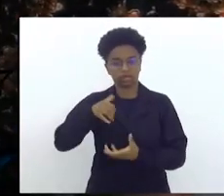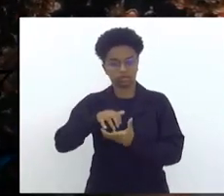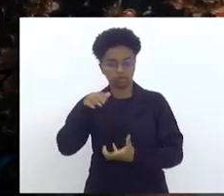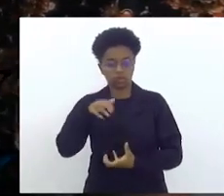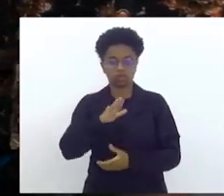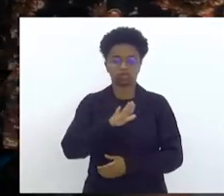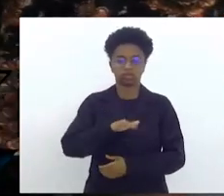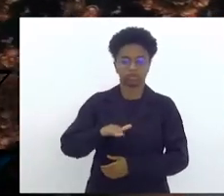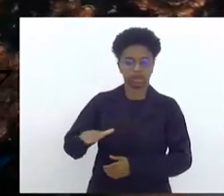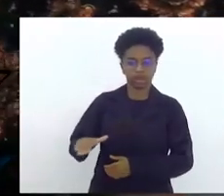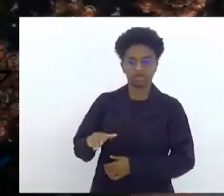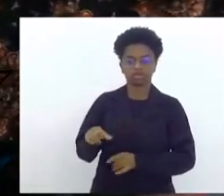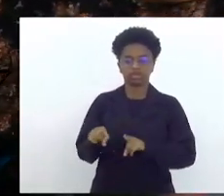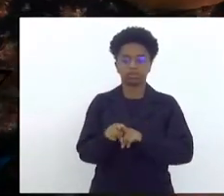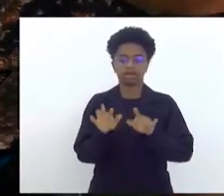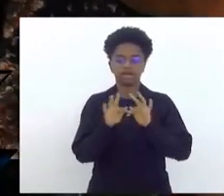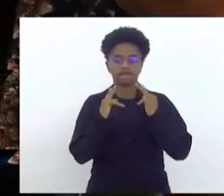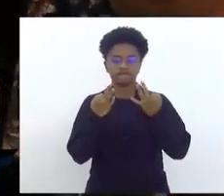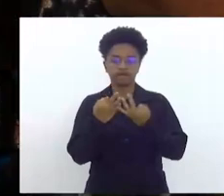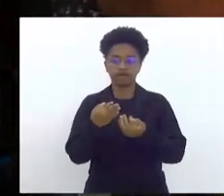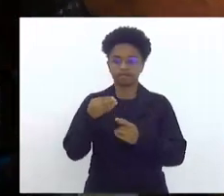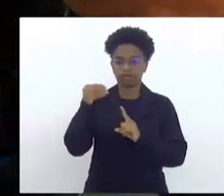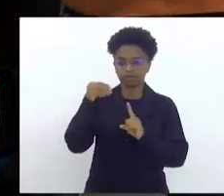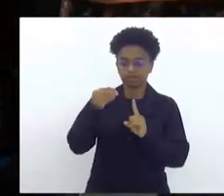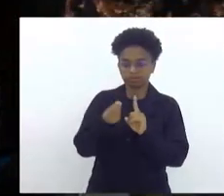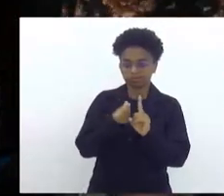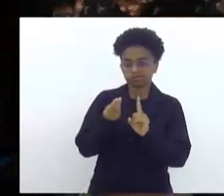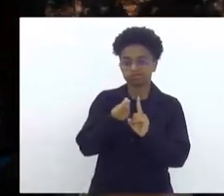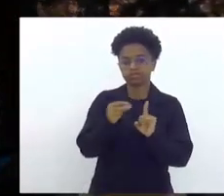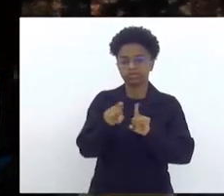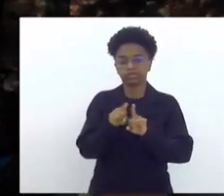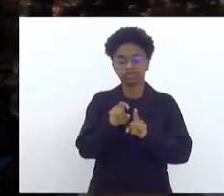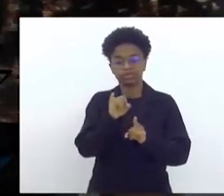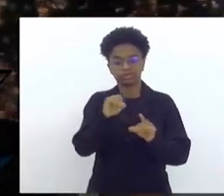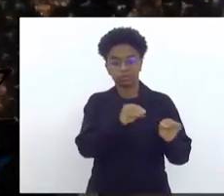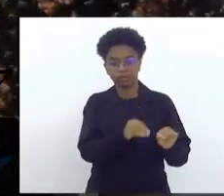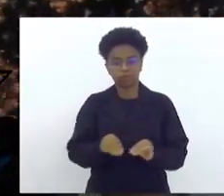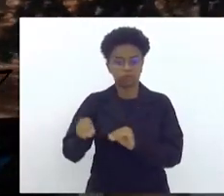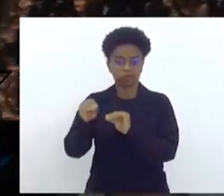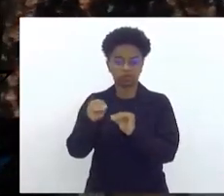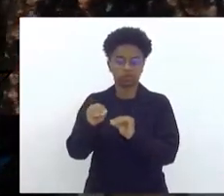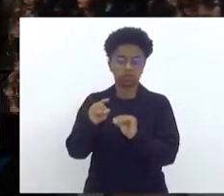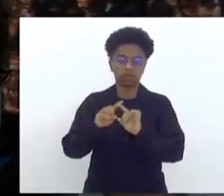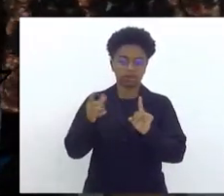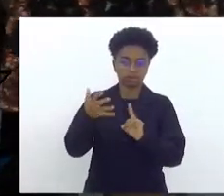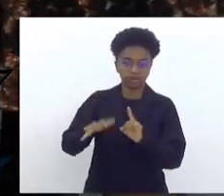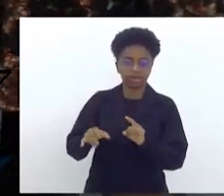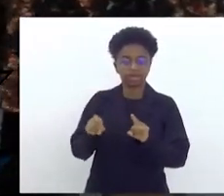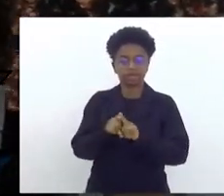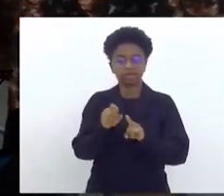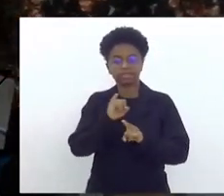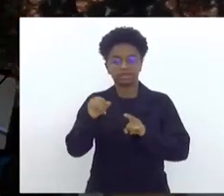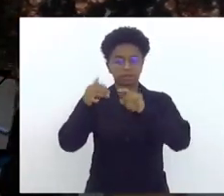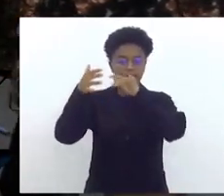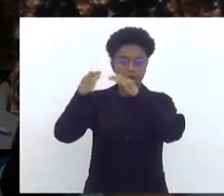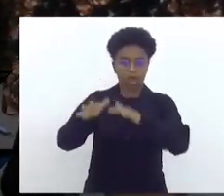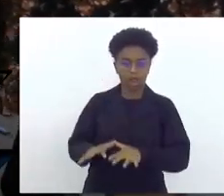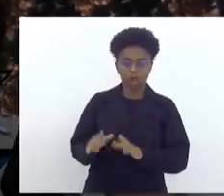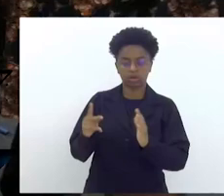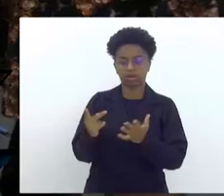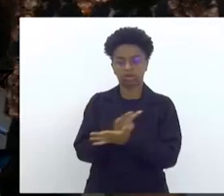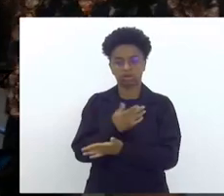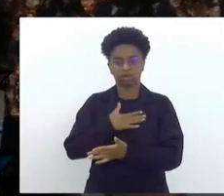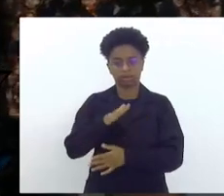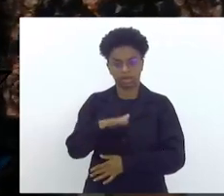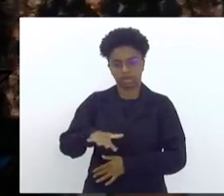crianças famílias vulneráveis famílias que foram deslocadas involuntariamente famílias foram vítimas de tragédia como acontece muito na